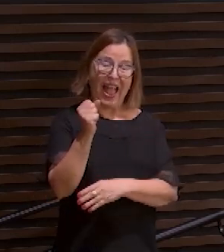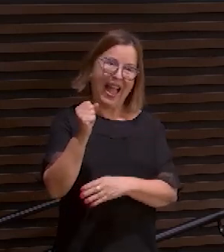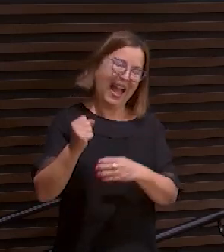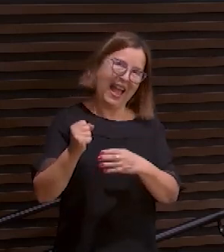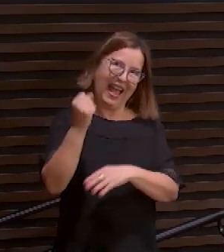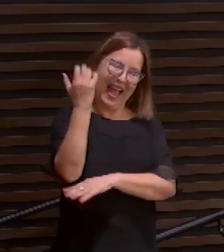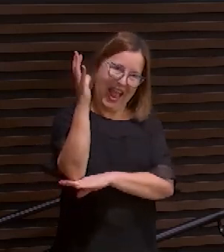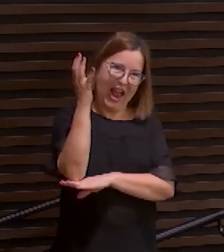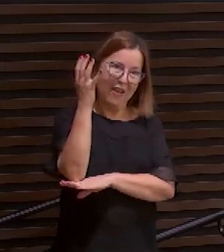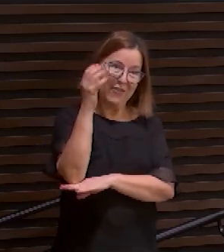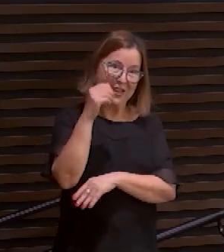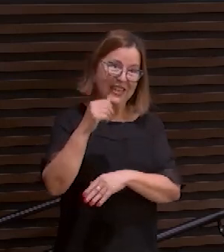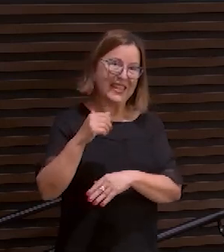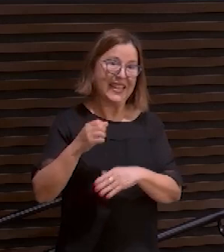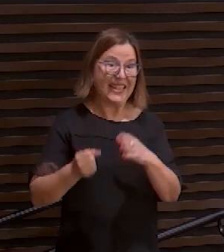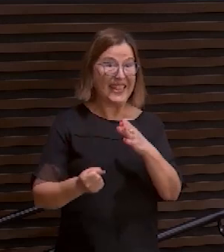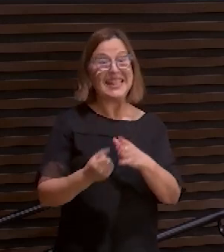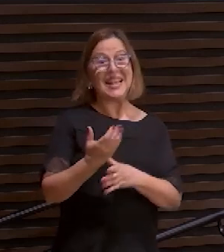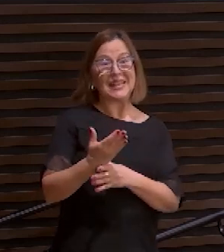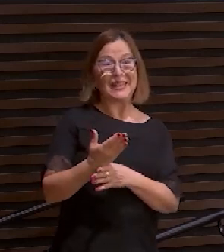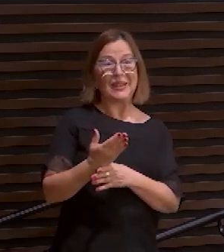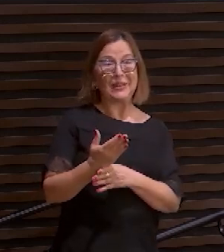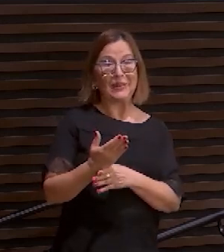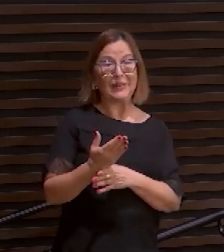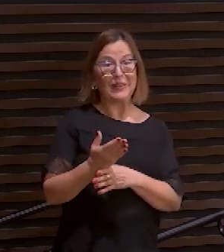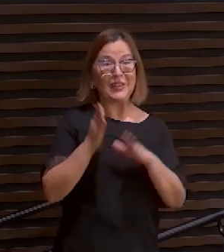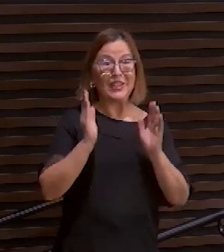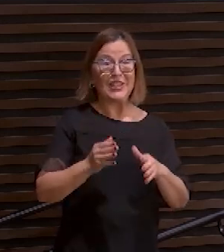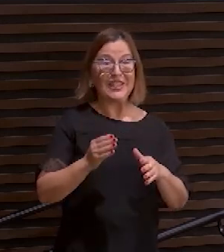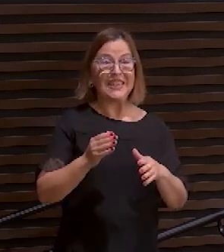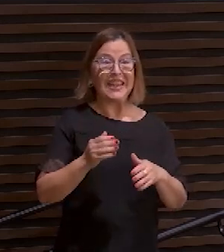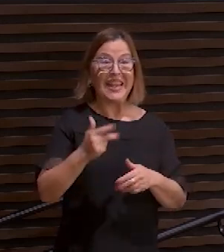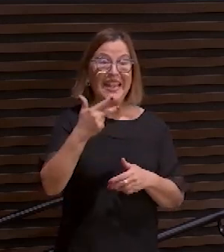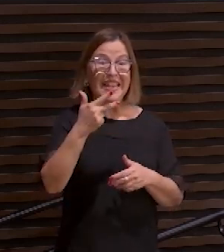Tem coisas que demoram, mas isso não é fé.